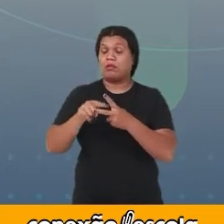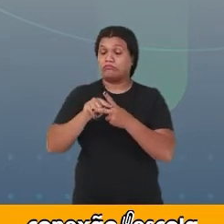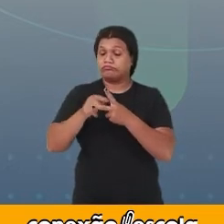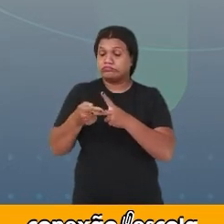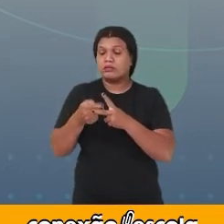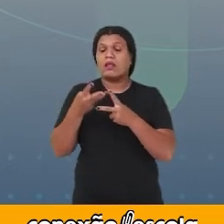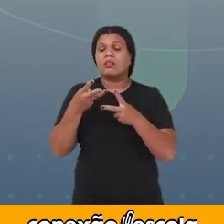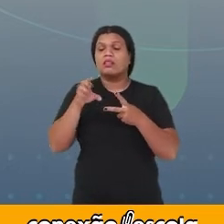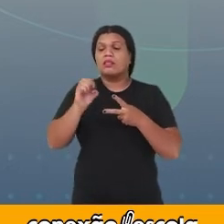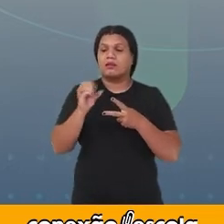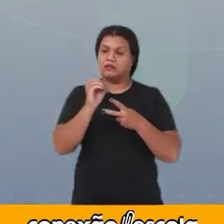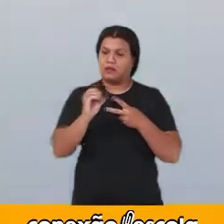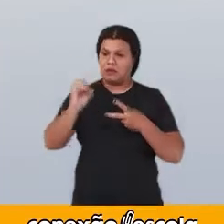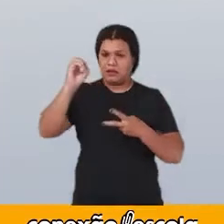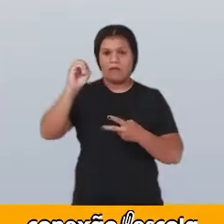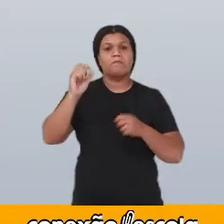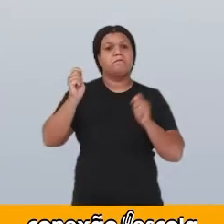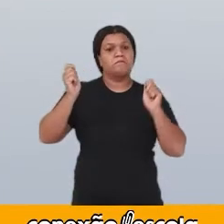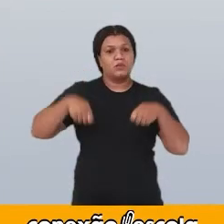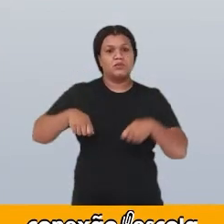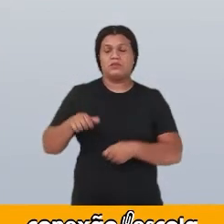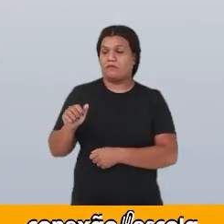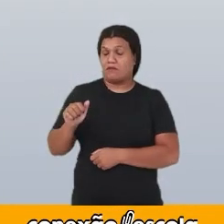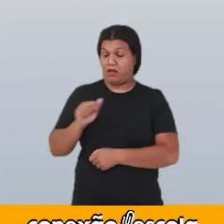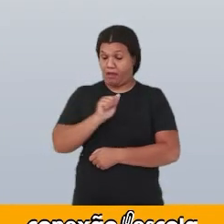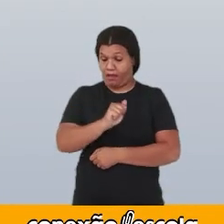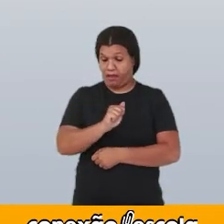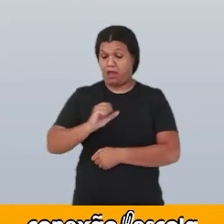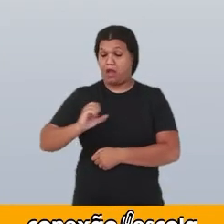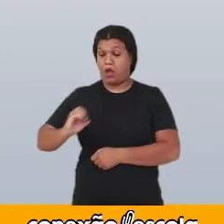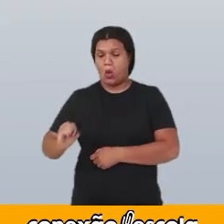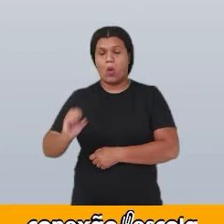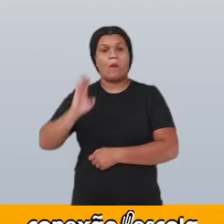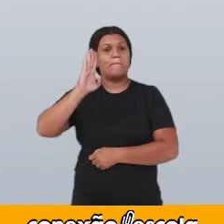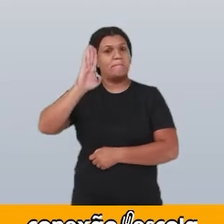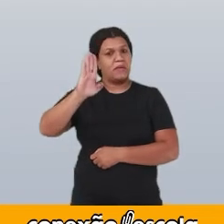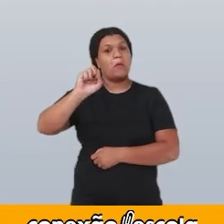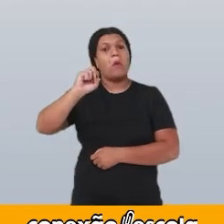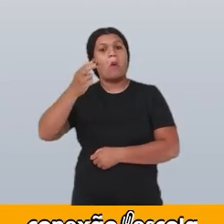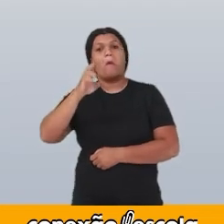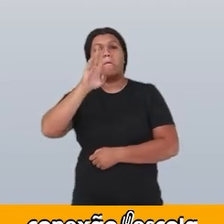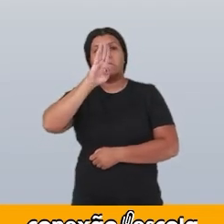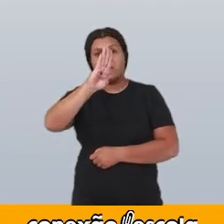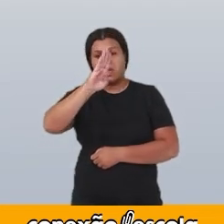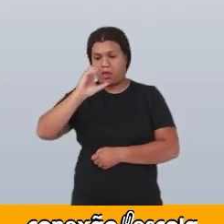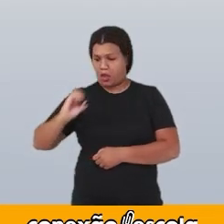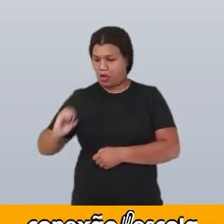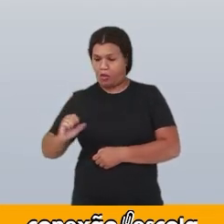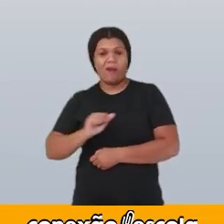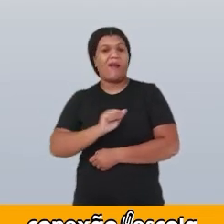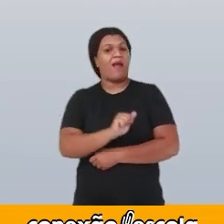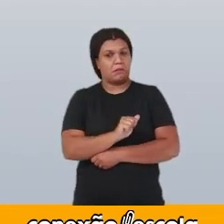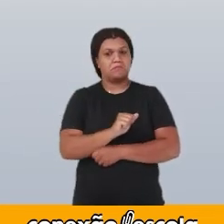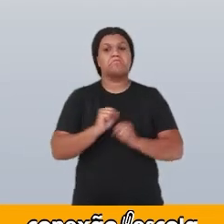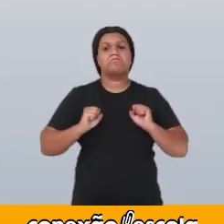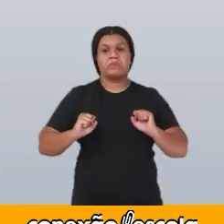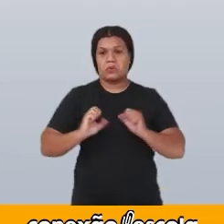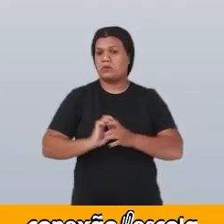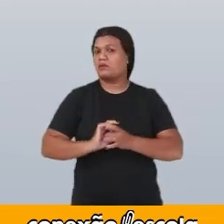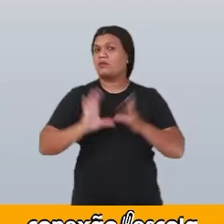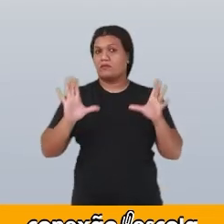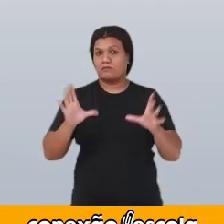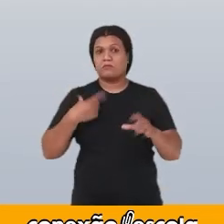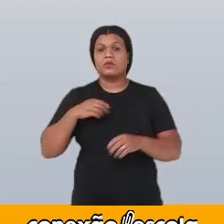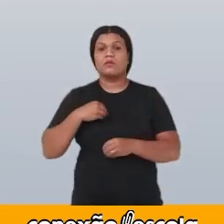graus, ele pode ser chamado de ângulo AOB ou BOA. E a medida dele, que a gente representa com a